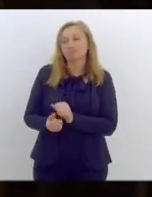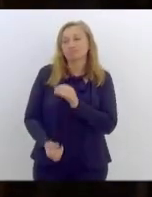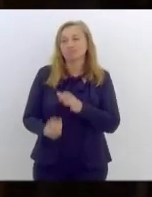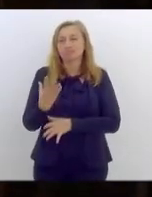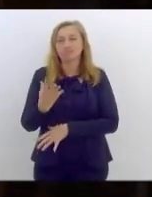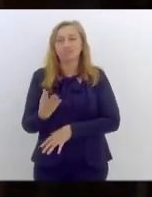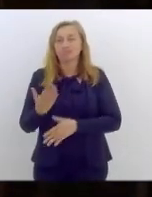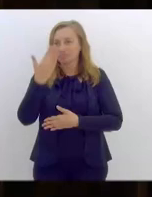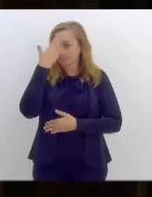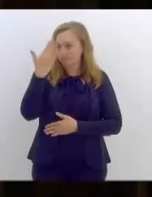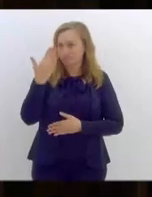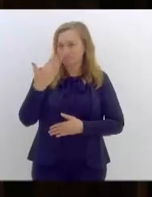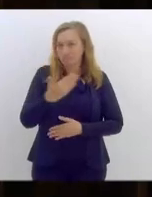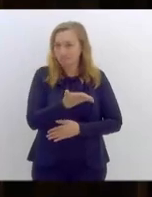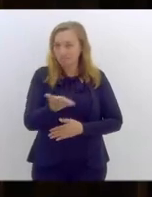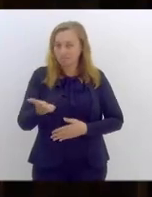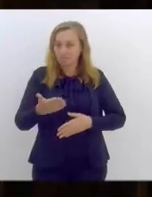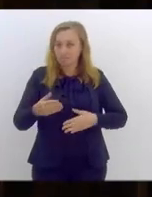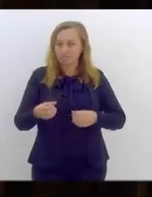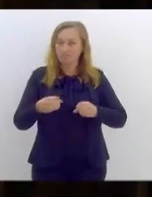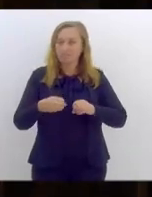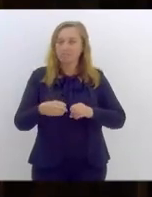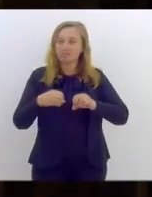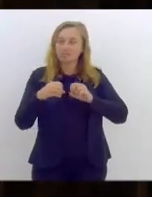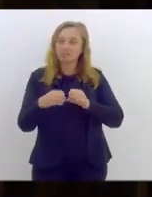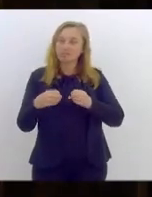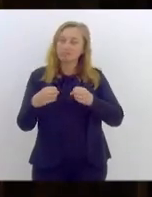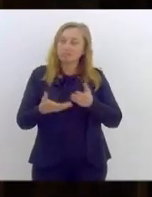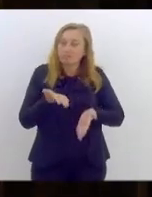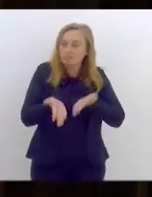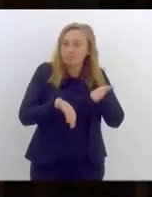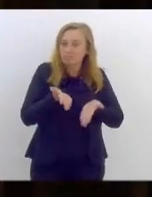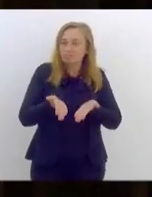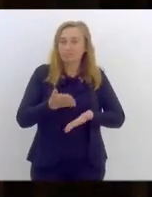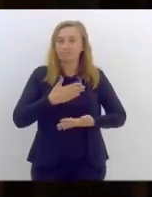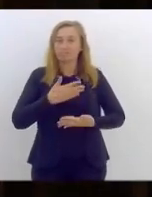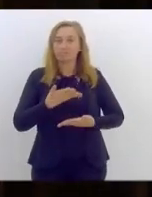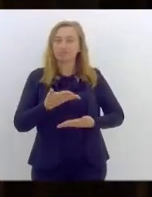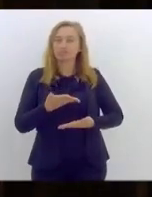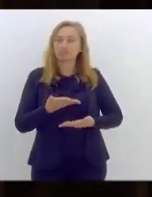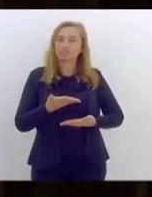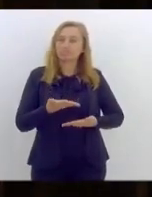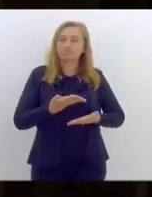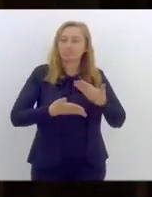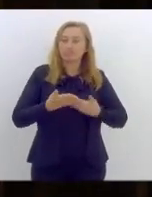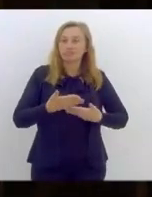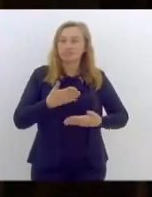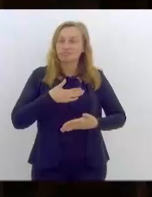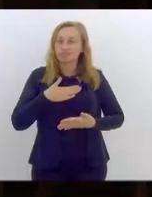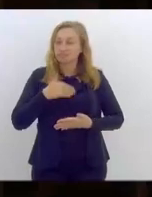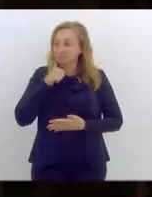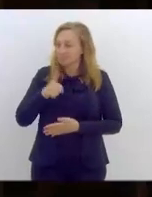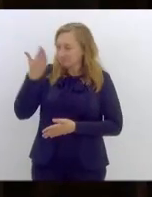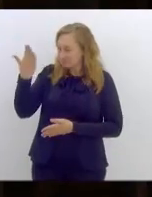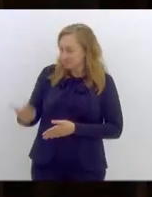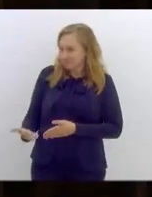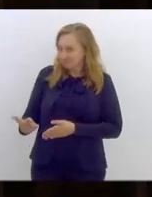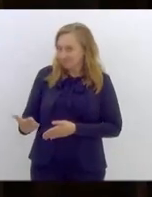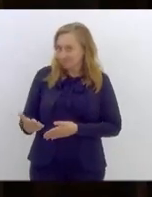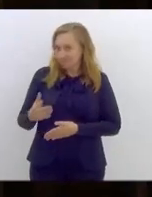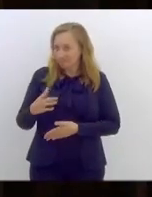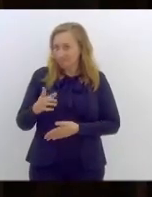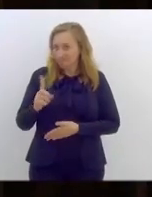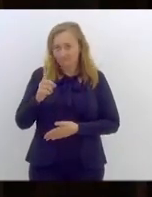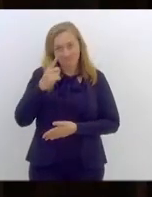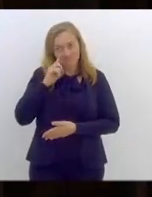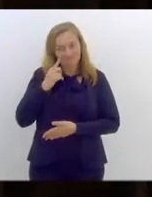minhas ancestrais por terem aberto o caminho, ter feito com que esta mulher desse tamanho, essa potência, não vou chorar,